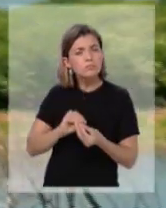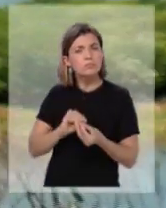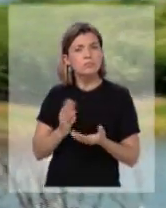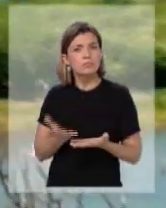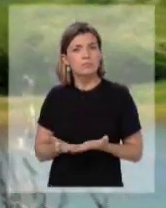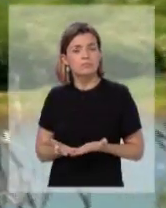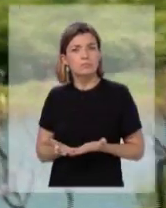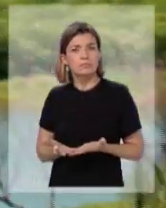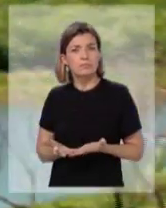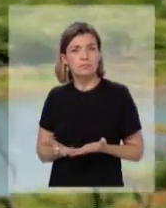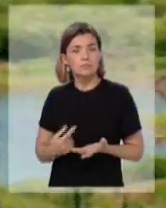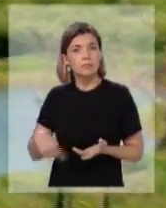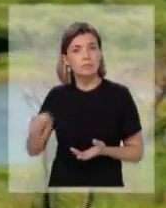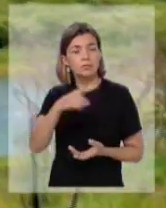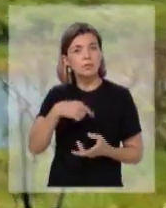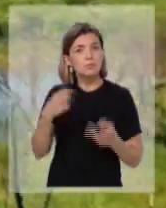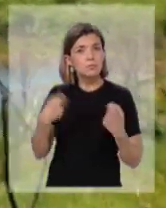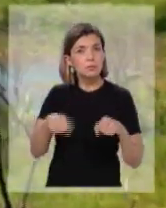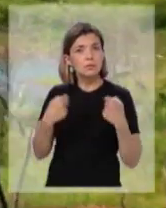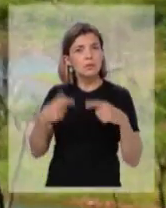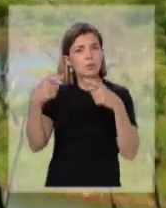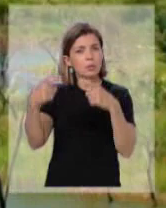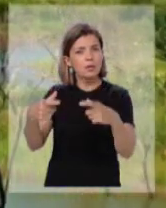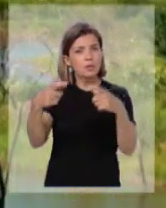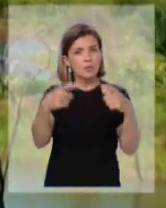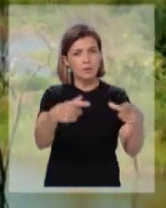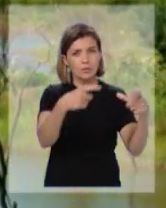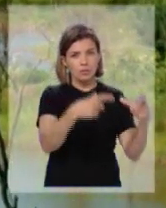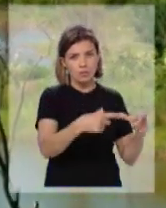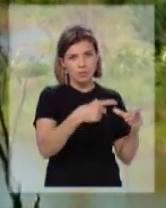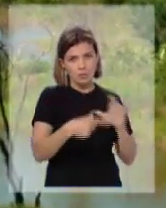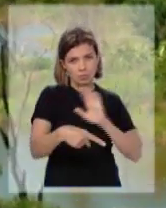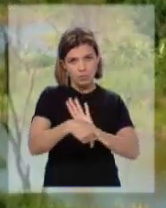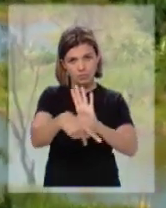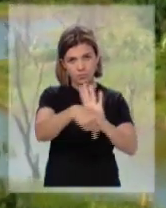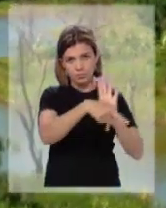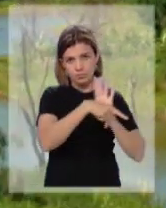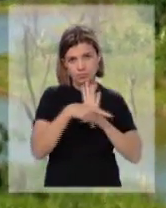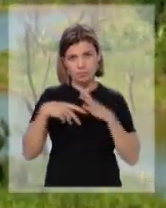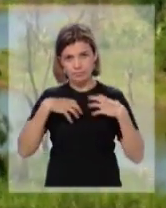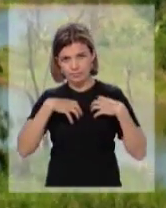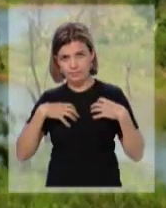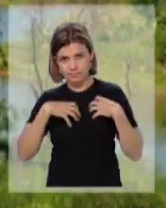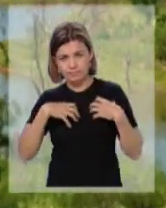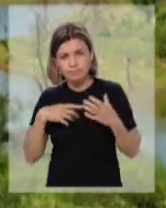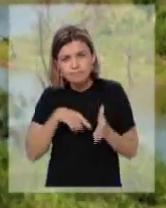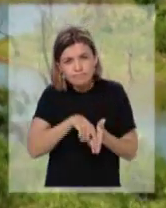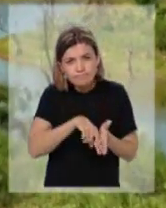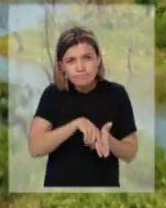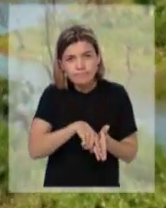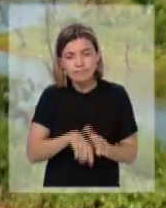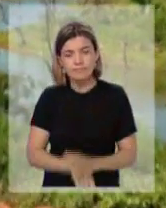Para entender bem os motivos, a gente tem que olhar para o lugar onde cada animal vive.